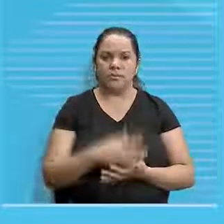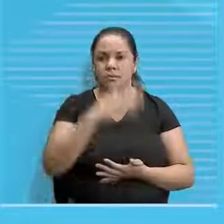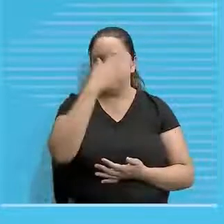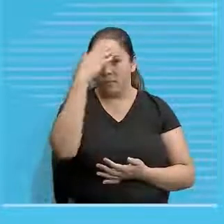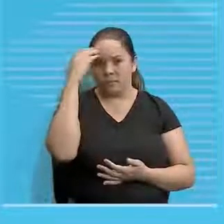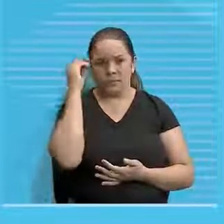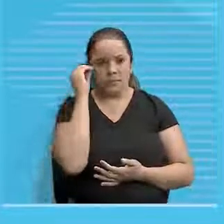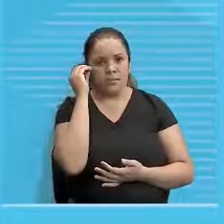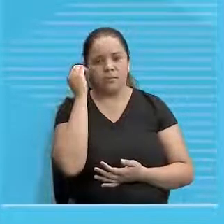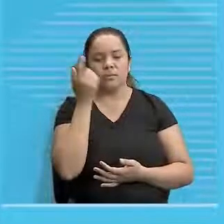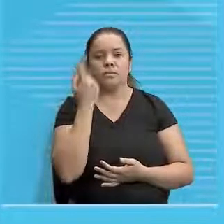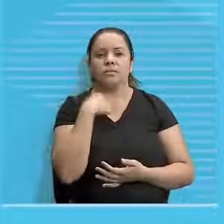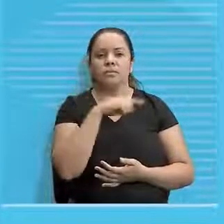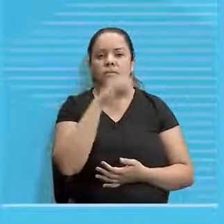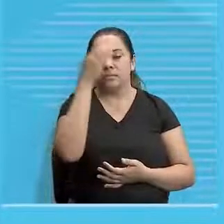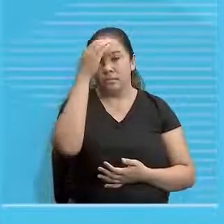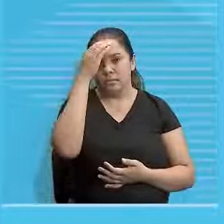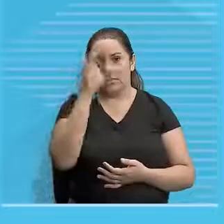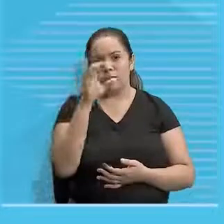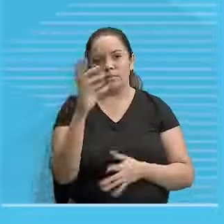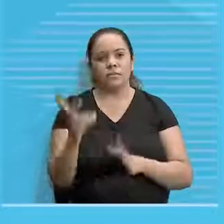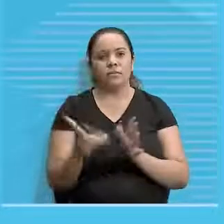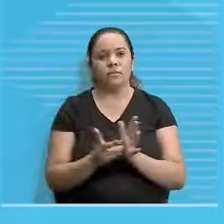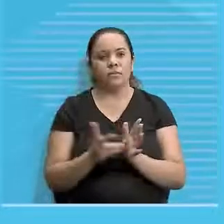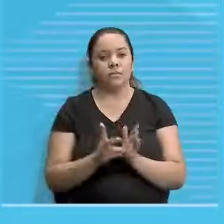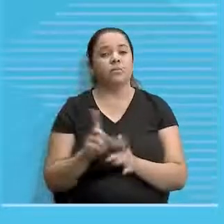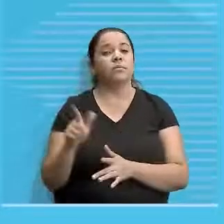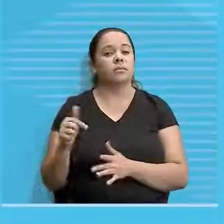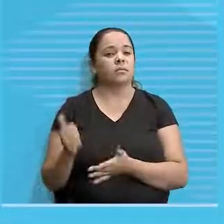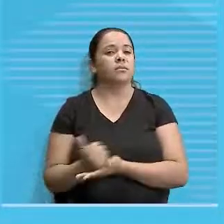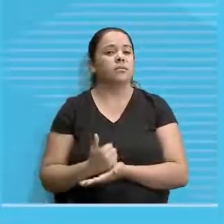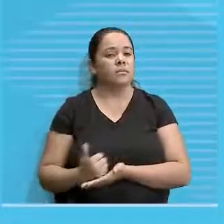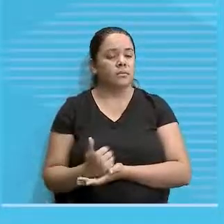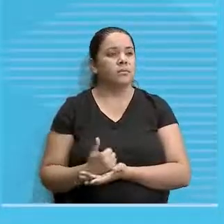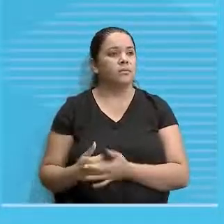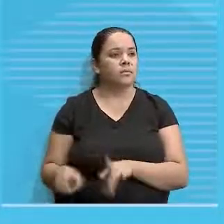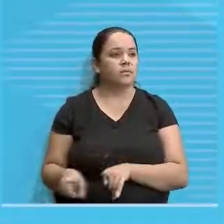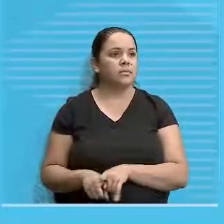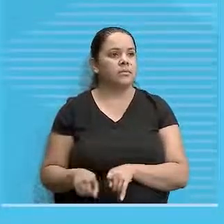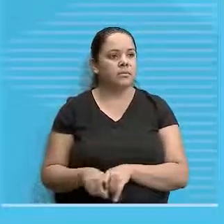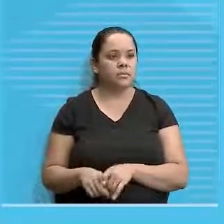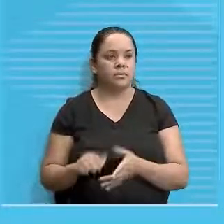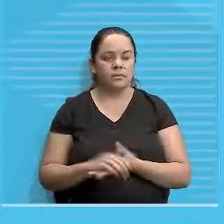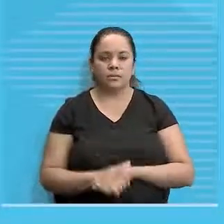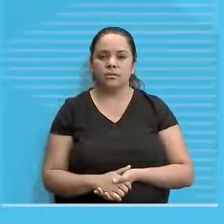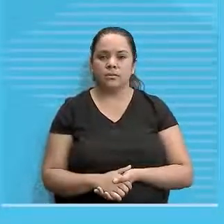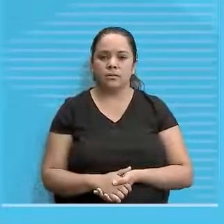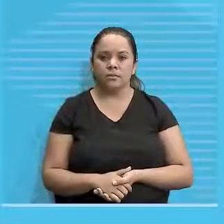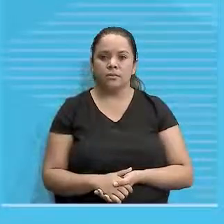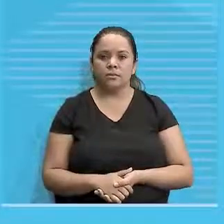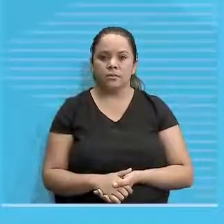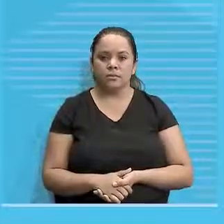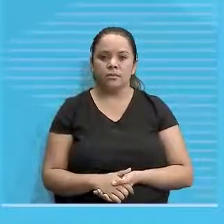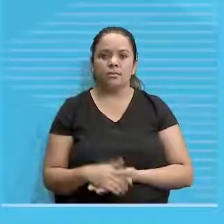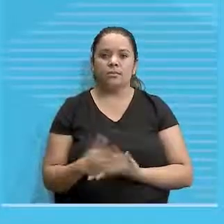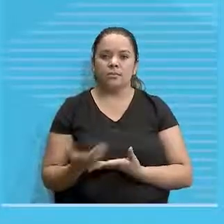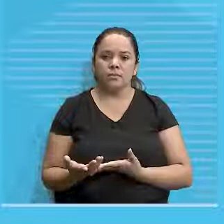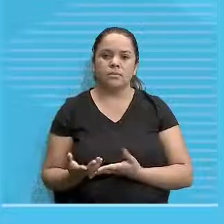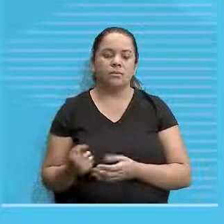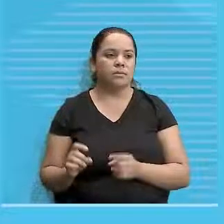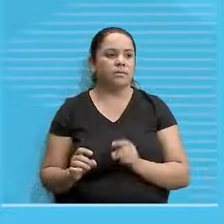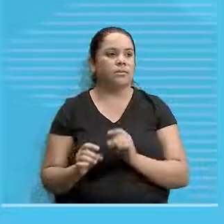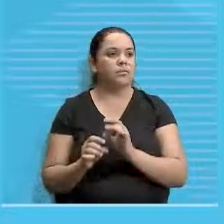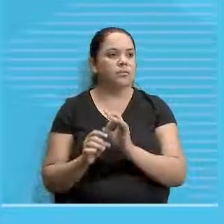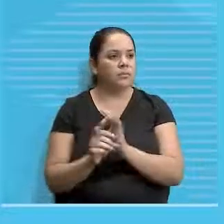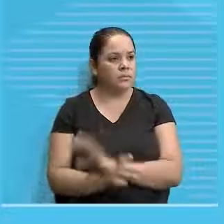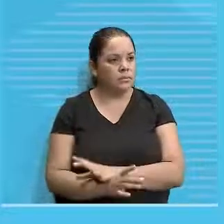cultura indígena, que de fato é uma base também, tá bom? Bom, gente, então eu vou encerrar